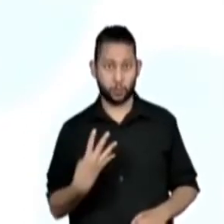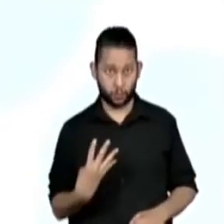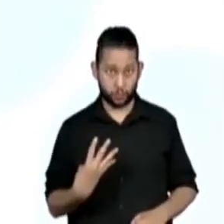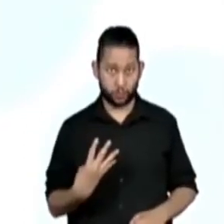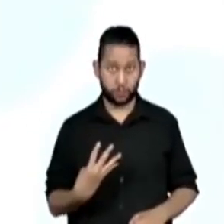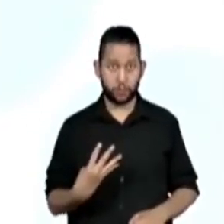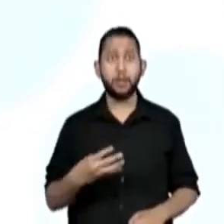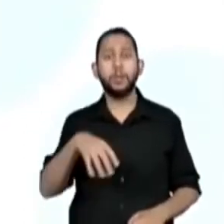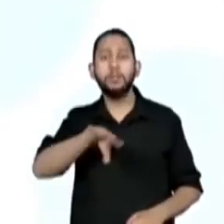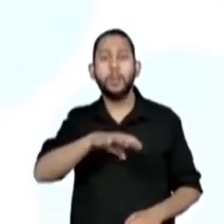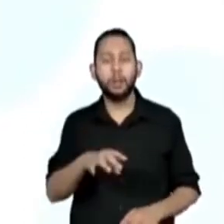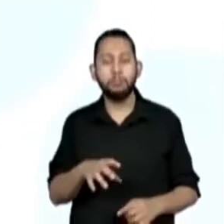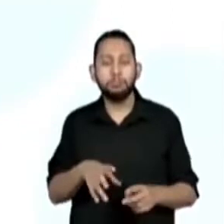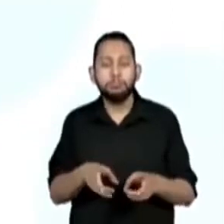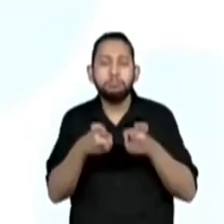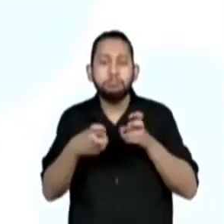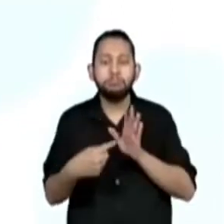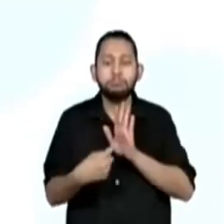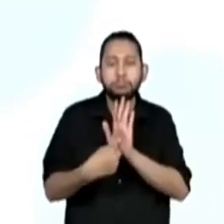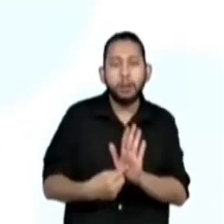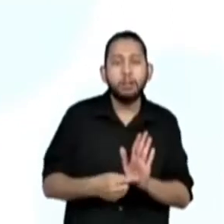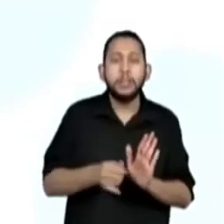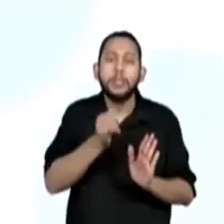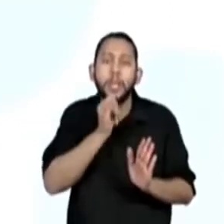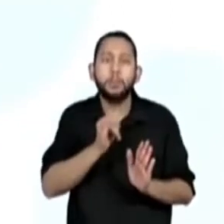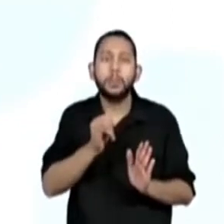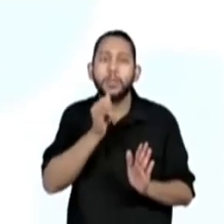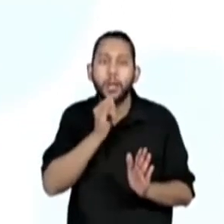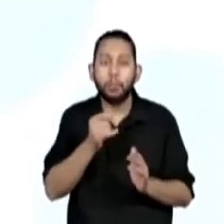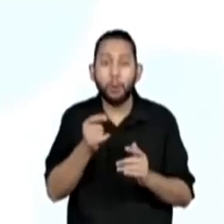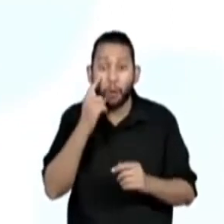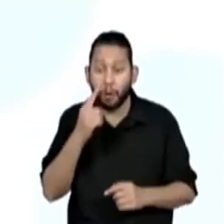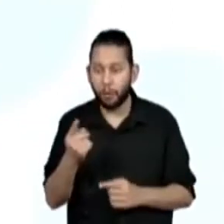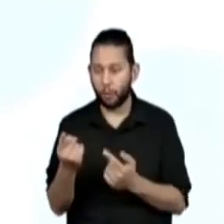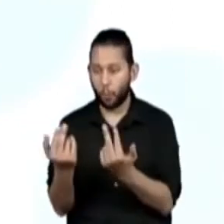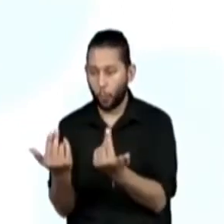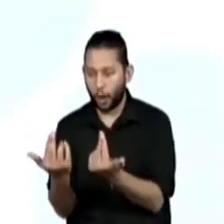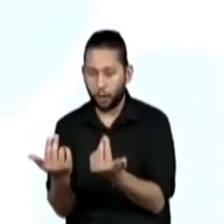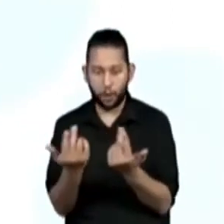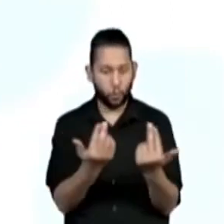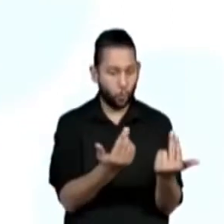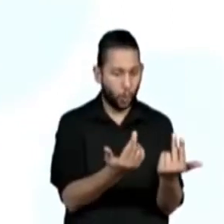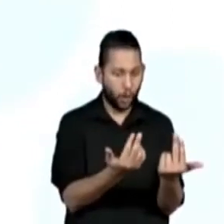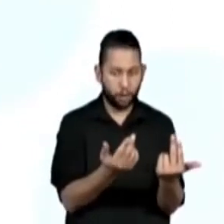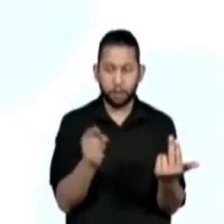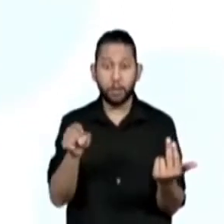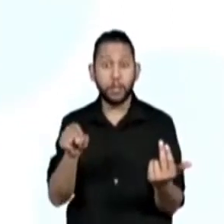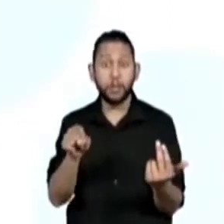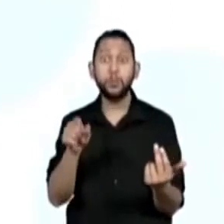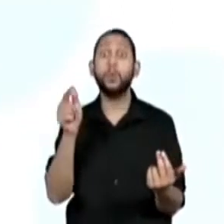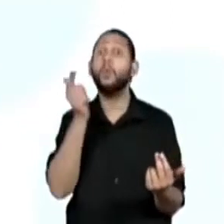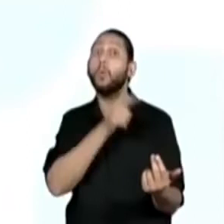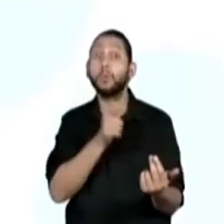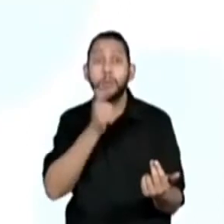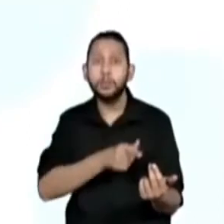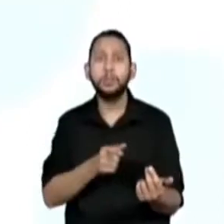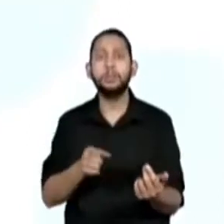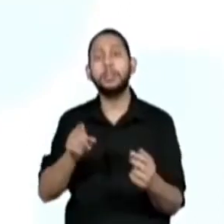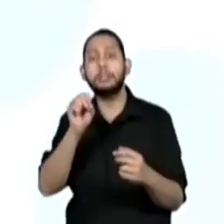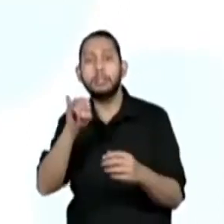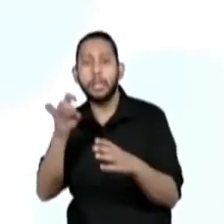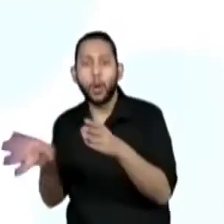por meio de exemplos que a relação de igualdade existente entre dois termos permanece quando você adiciona